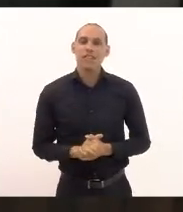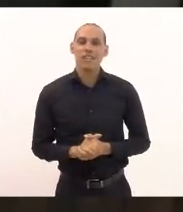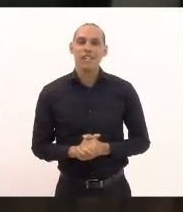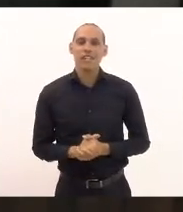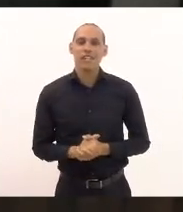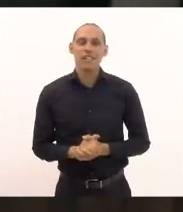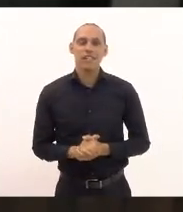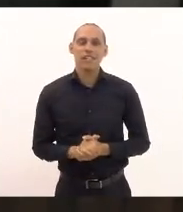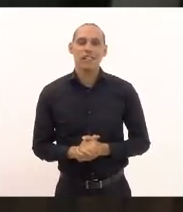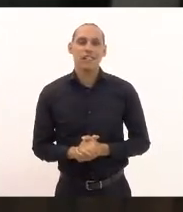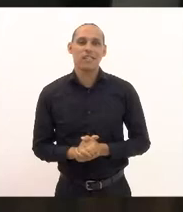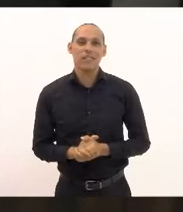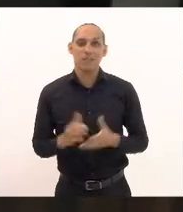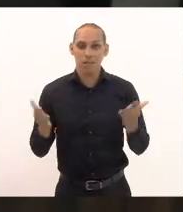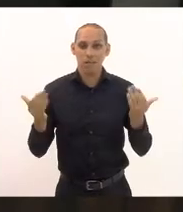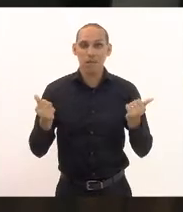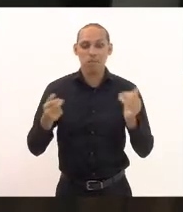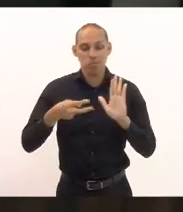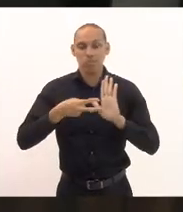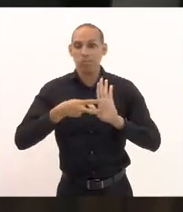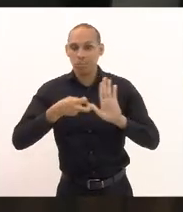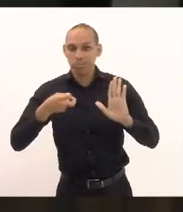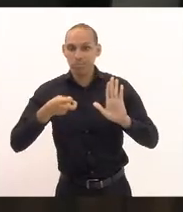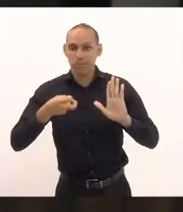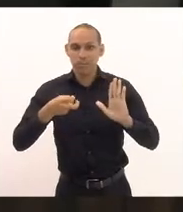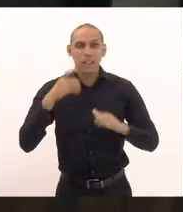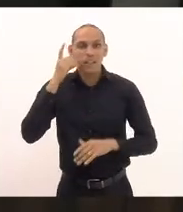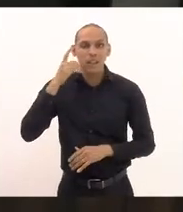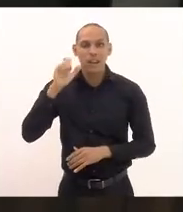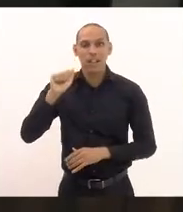Vamos aos os vetos. Deputada Alana Passos.